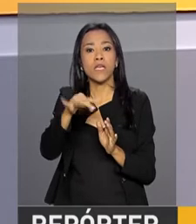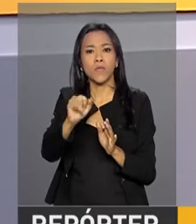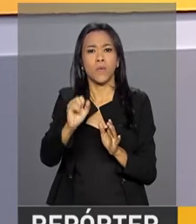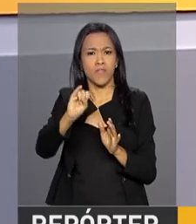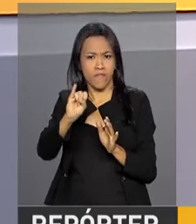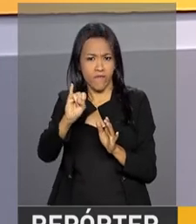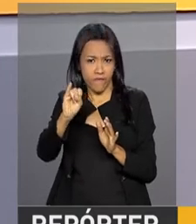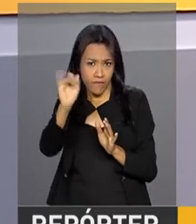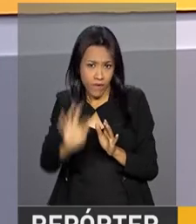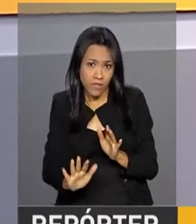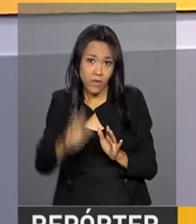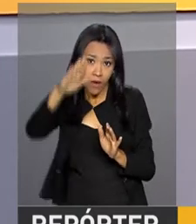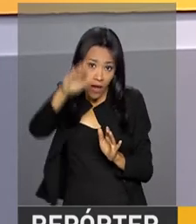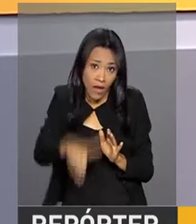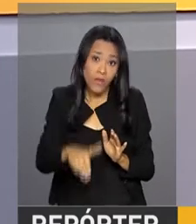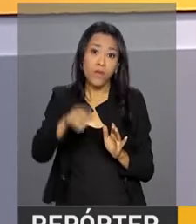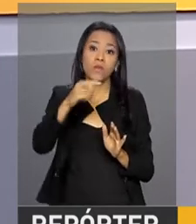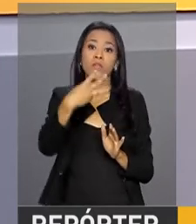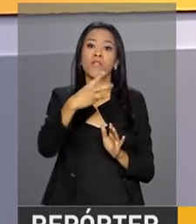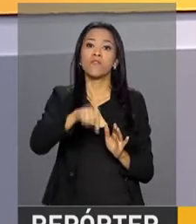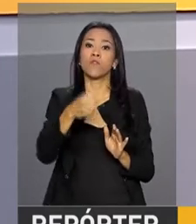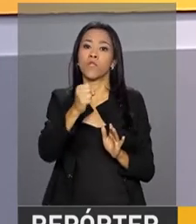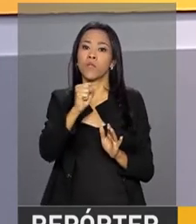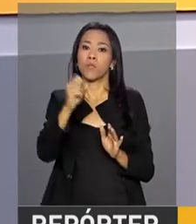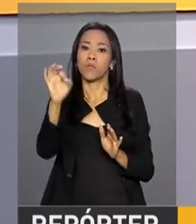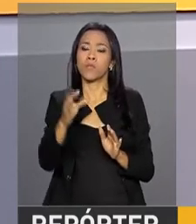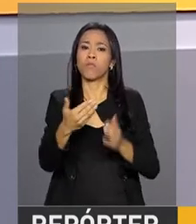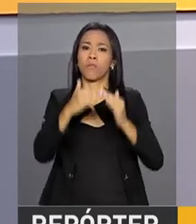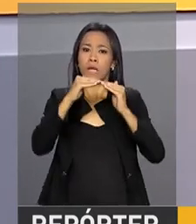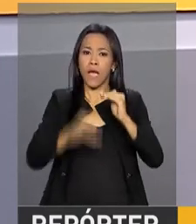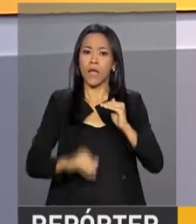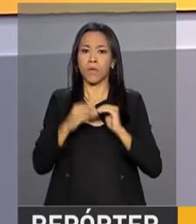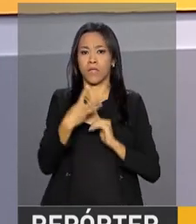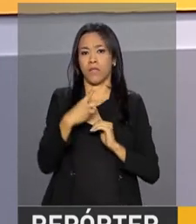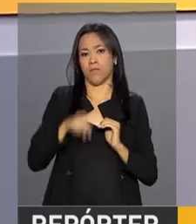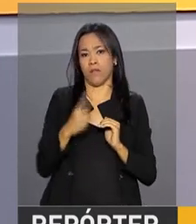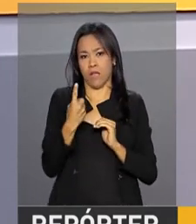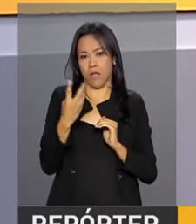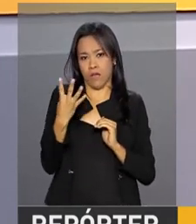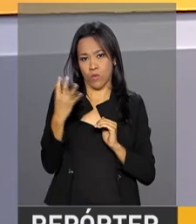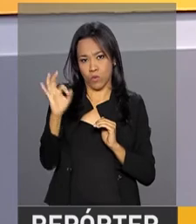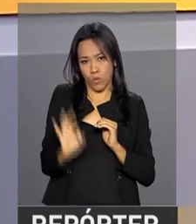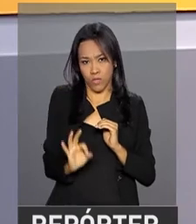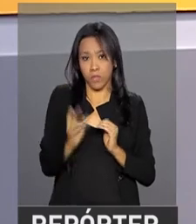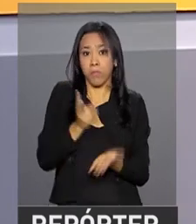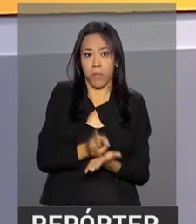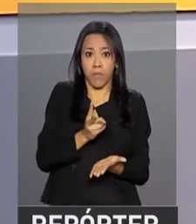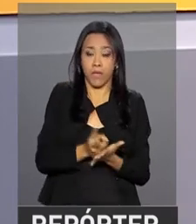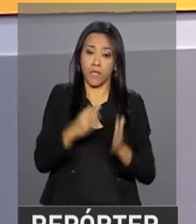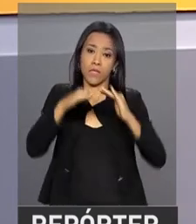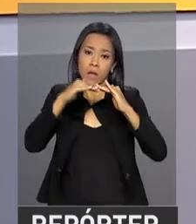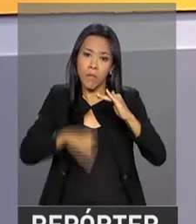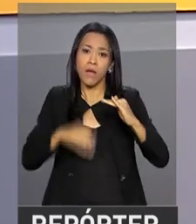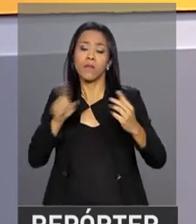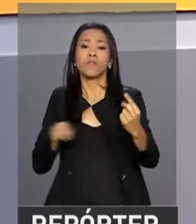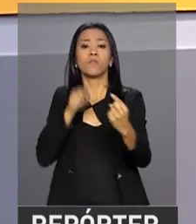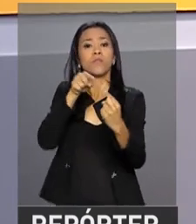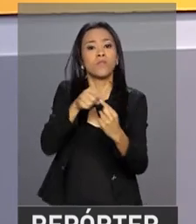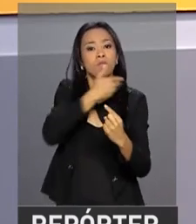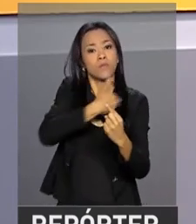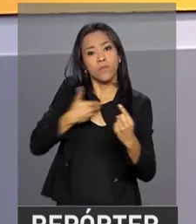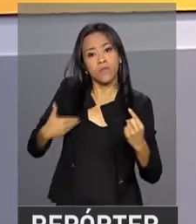de 3,38% para 3,14%. Permanece assim bem abaixo do centro da meta